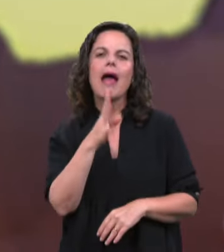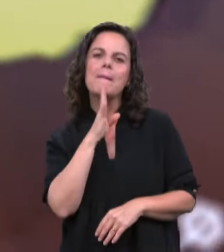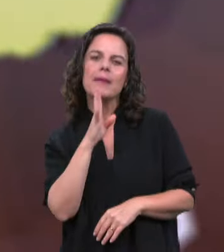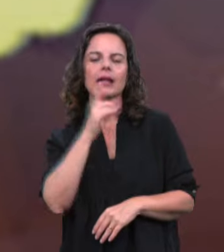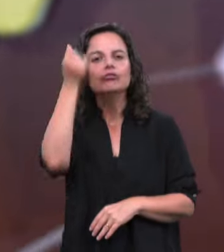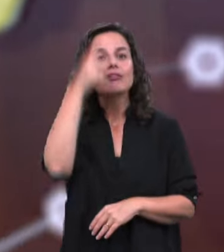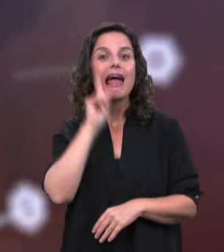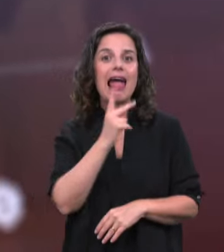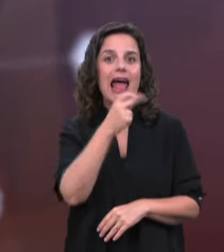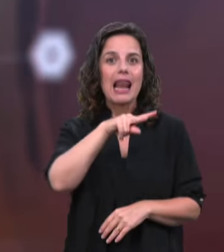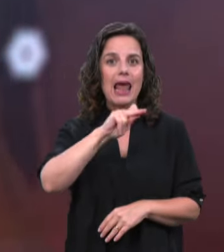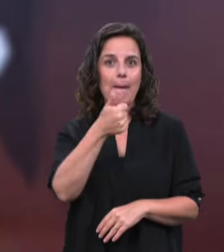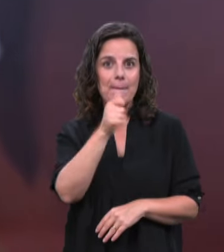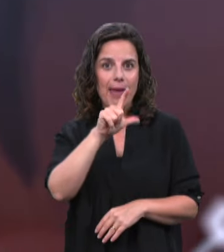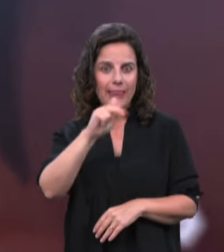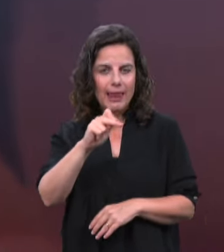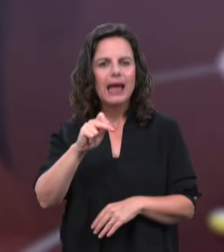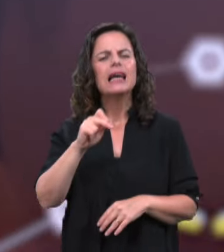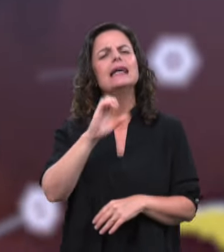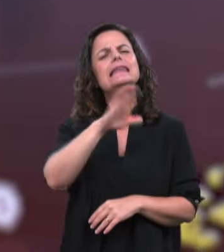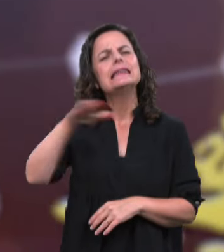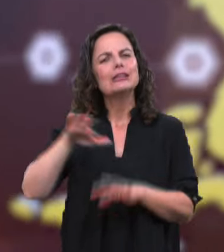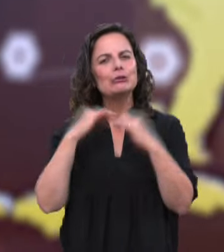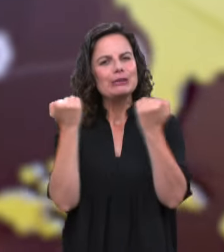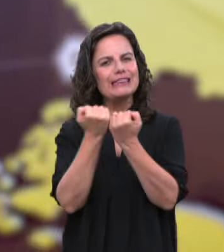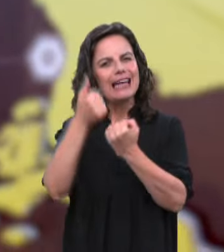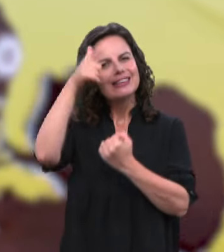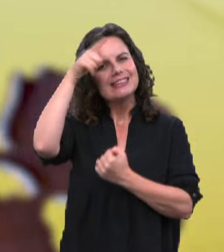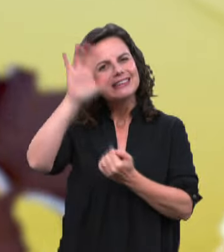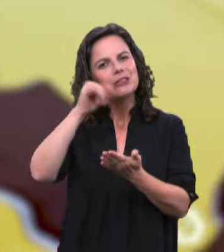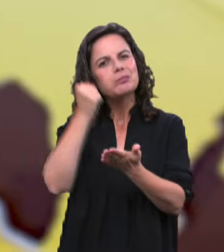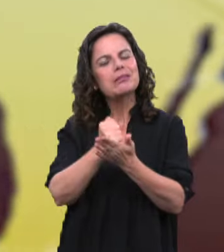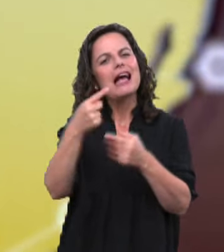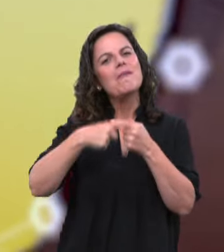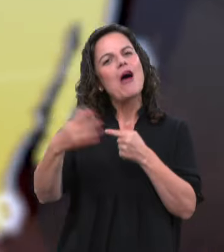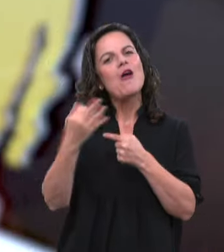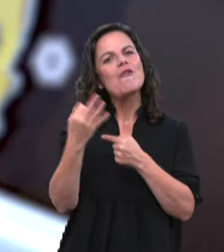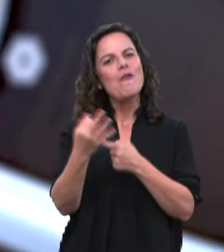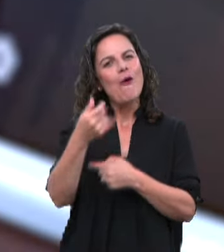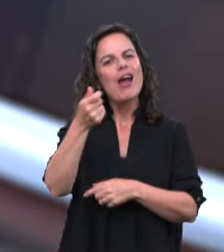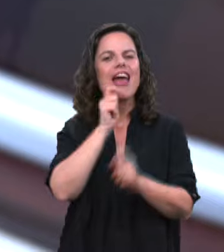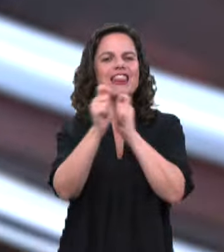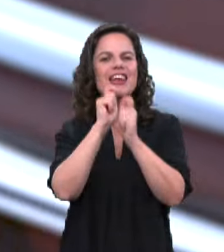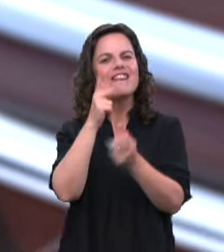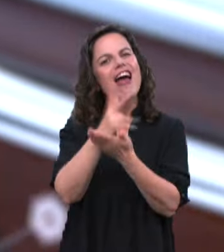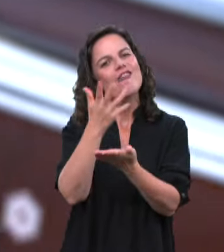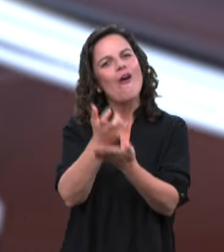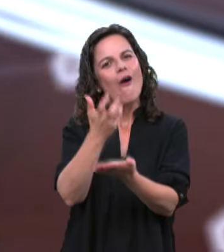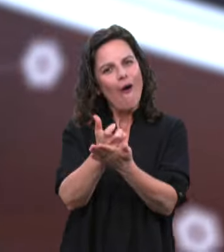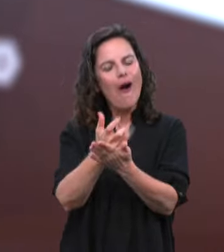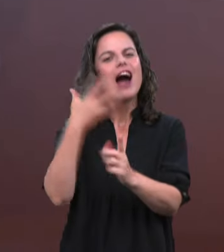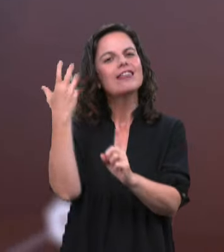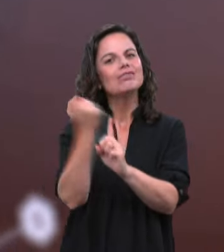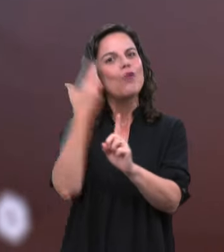história de Anabela, que terminou a licenciatura em Ciências Sociais na semana em que gravámos a entrevista. Um desafio, um sonho